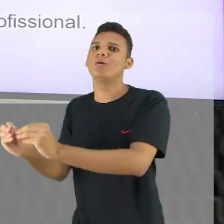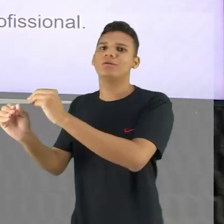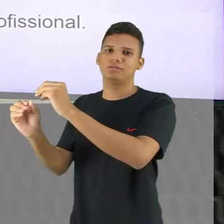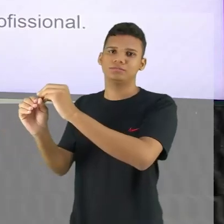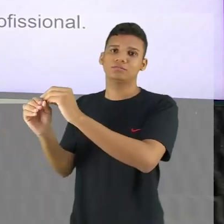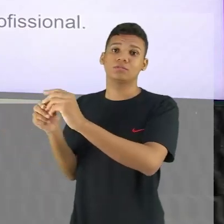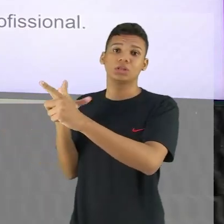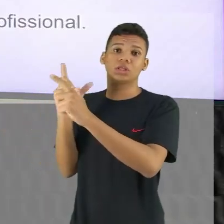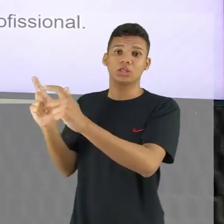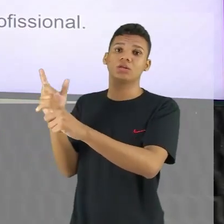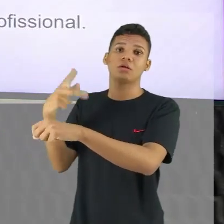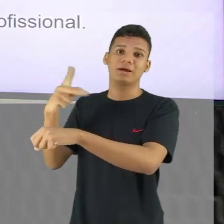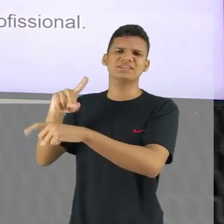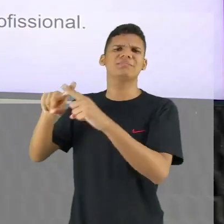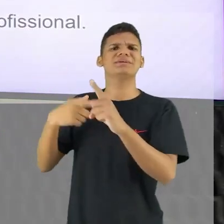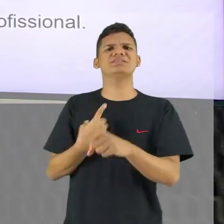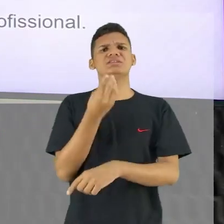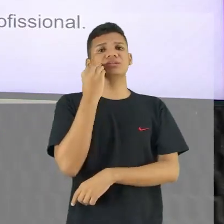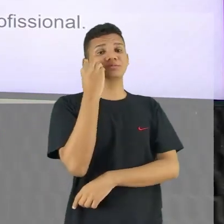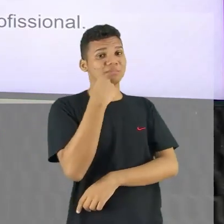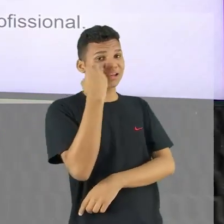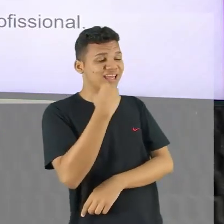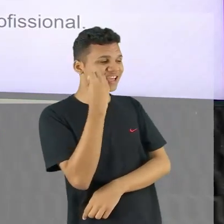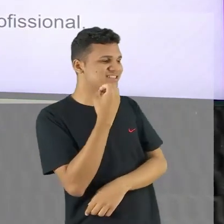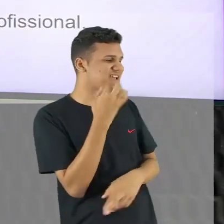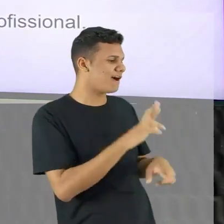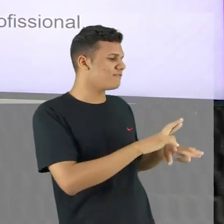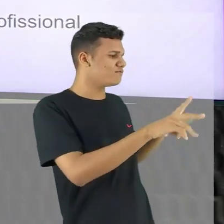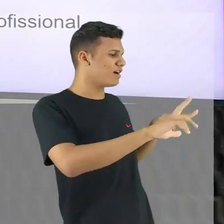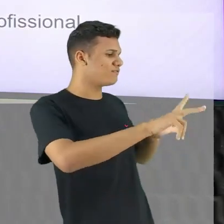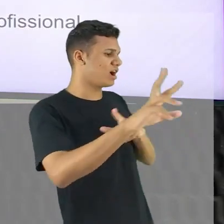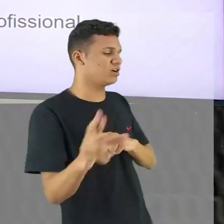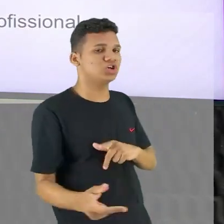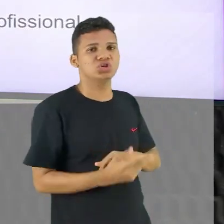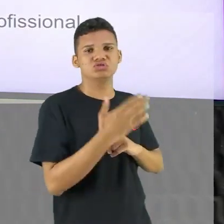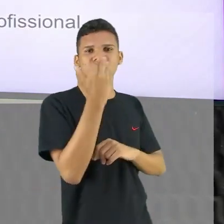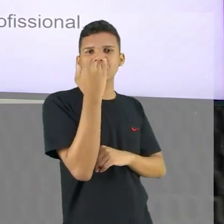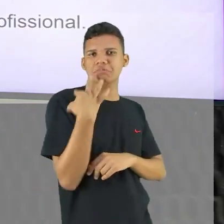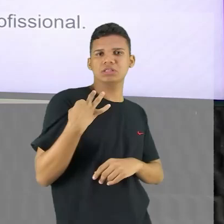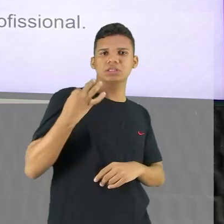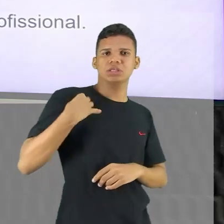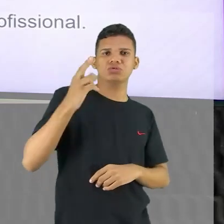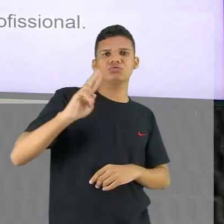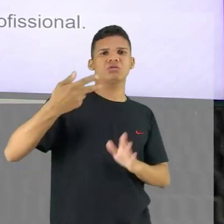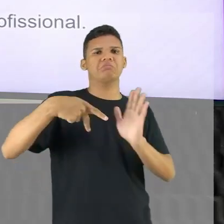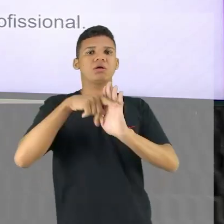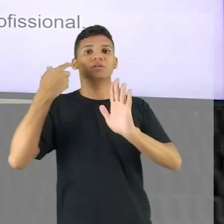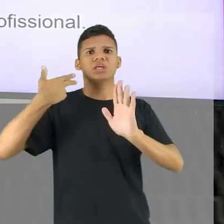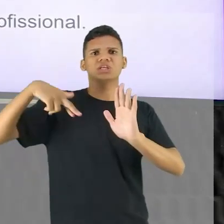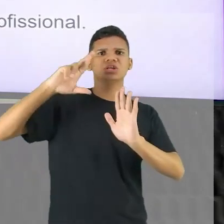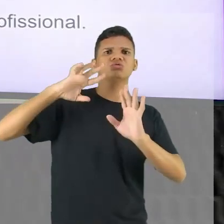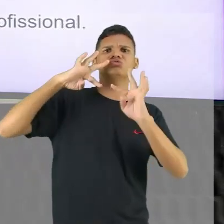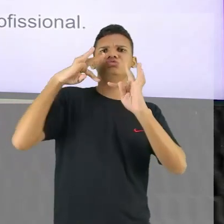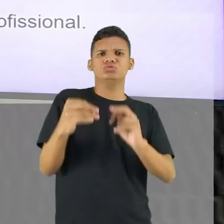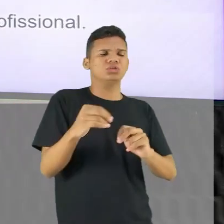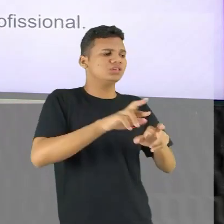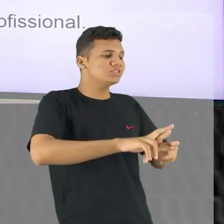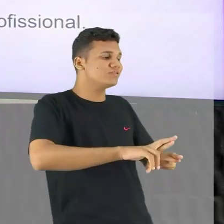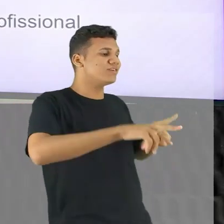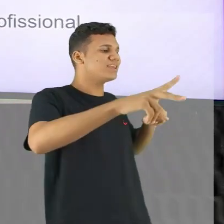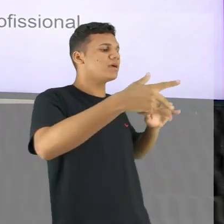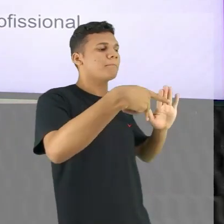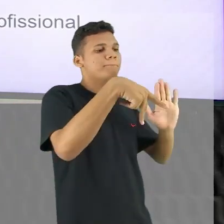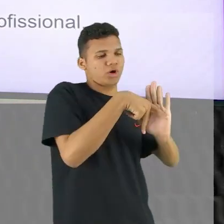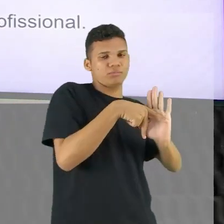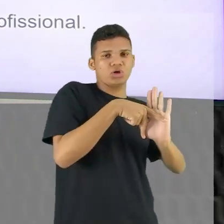vivências e experiências que são diferentes. Desde a alimentação, da vestimenta, da religião, tudo aquilo que compõe a cultura